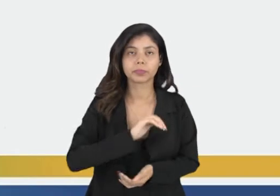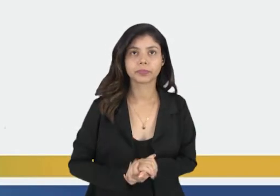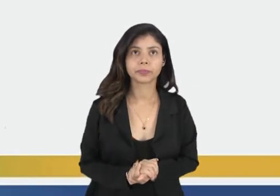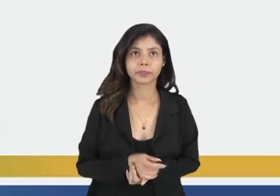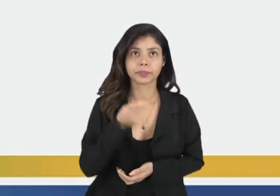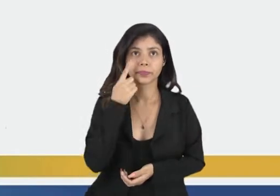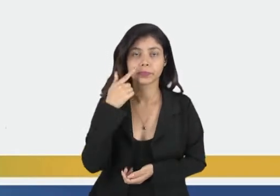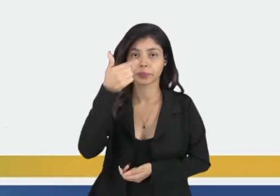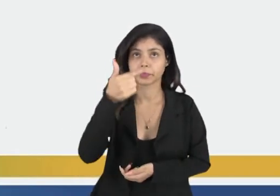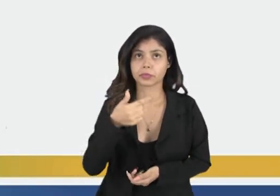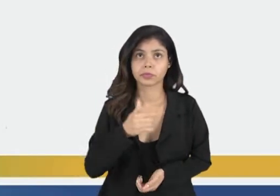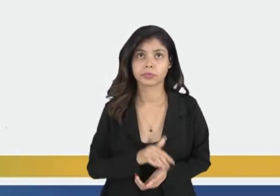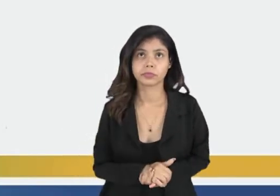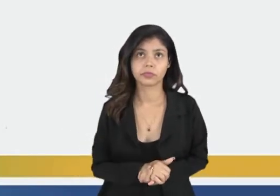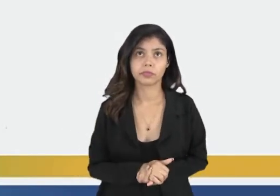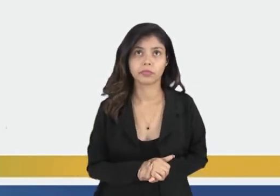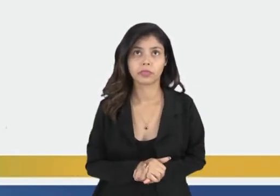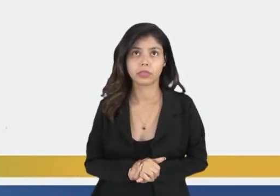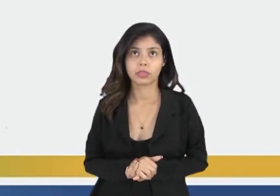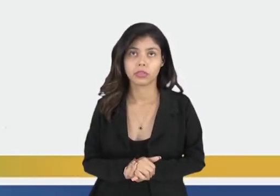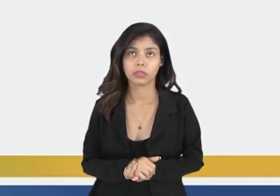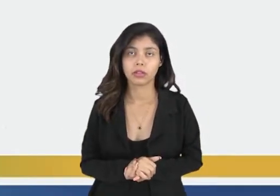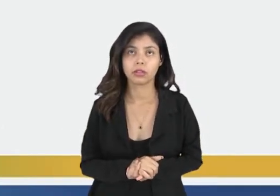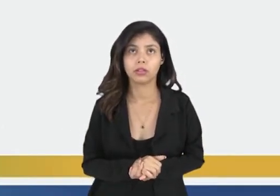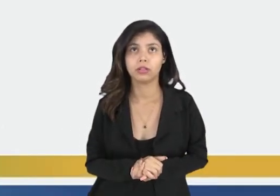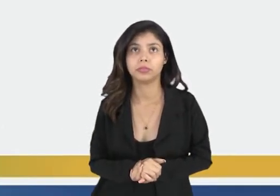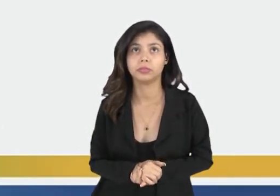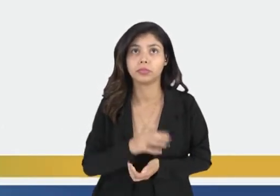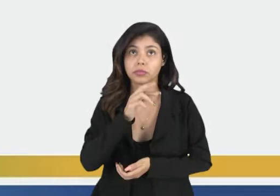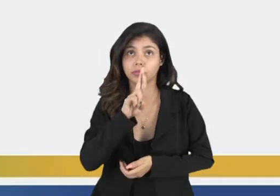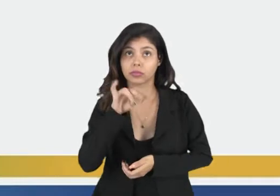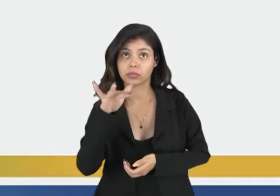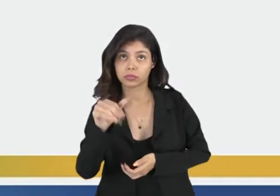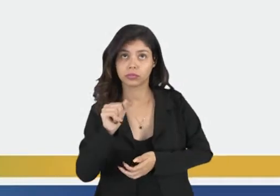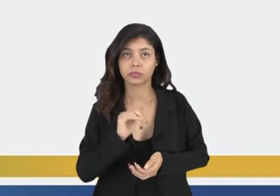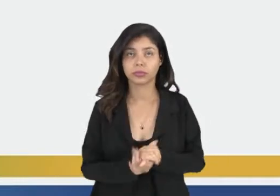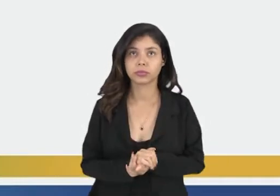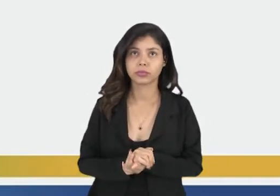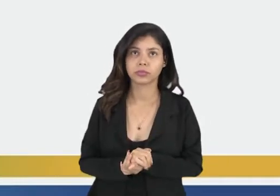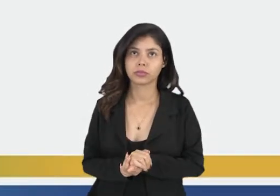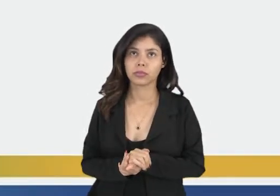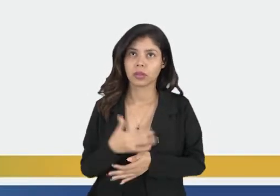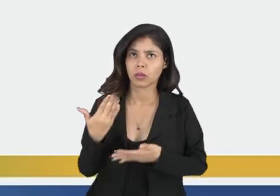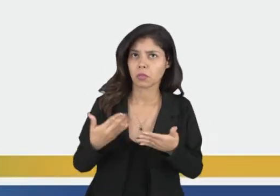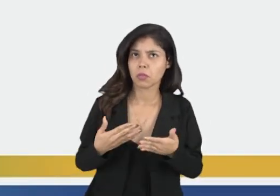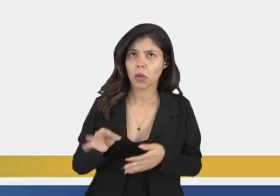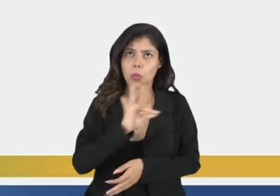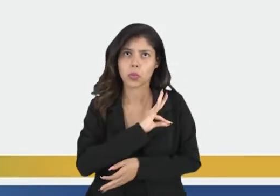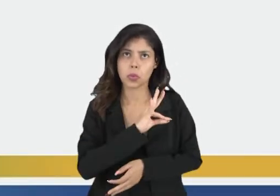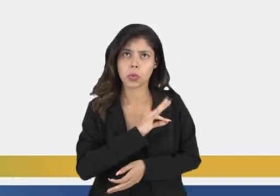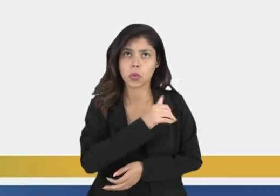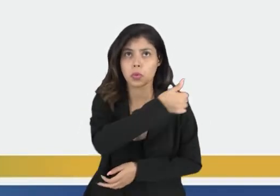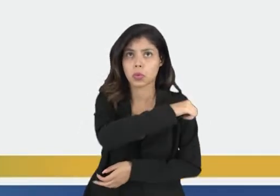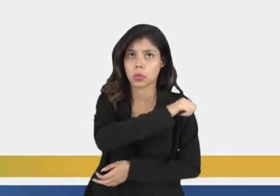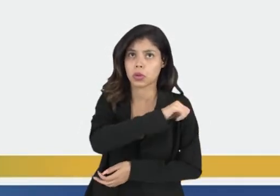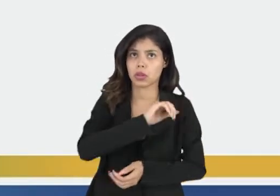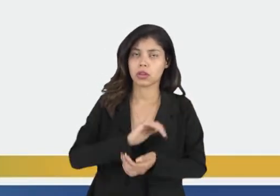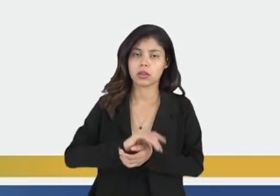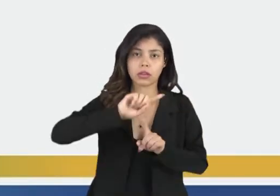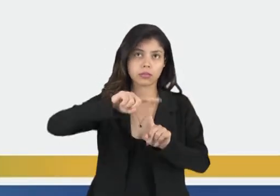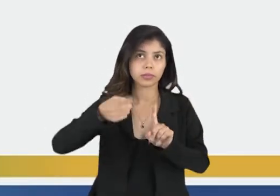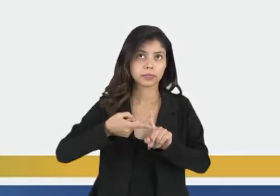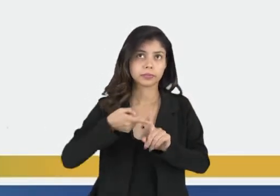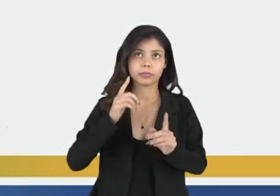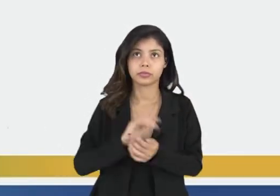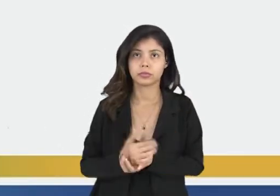Agora vamos ver a segunda manchete, do Correio Brasiliense. Em meio à operação policial no Rio,